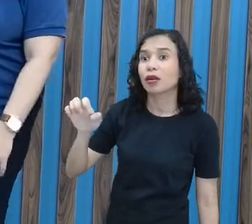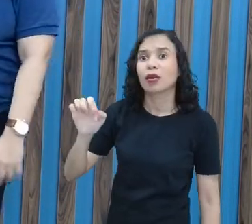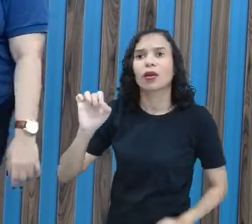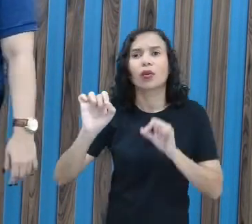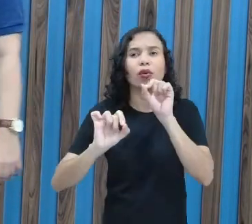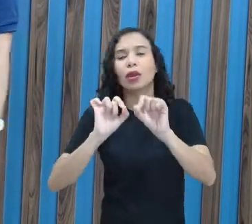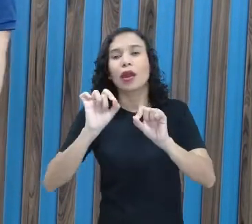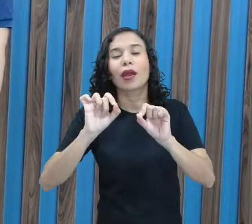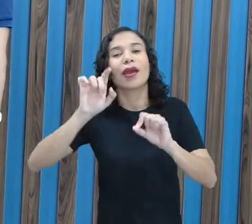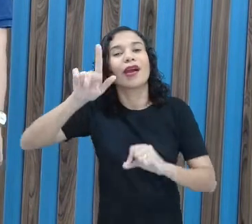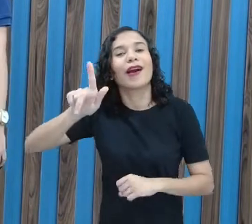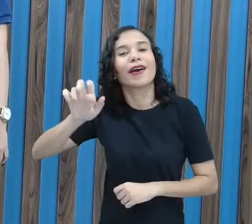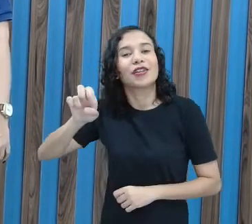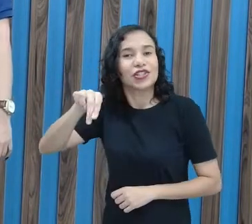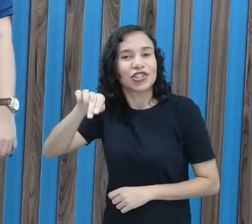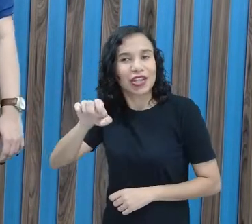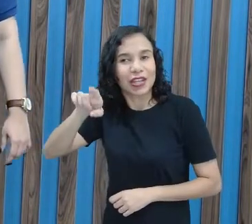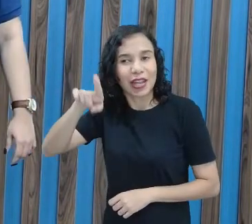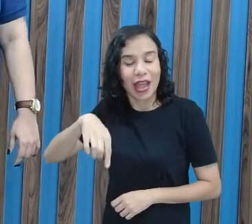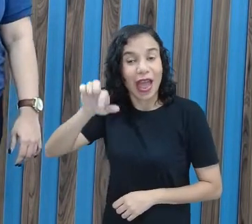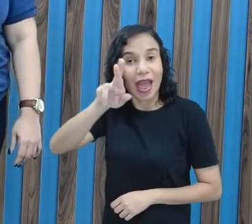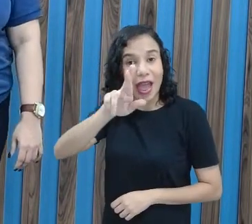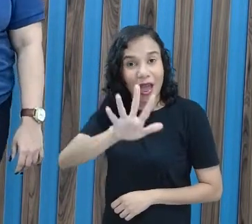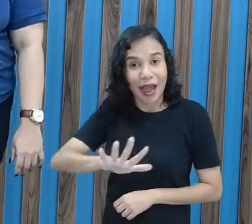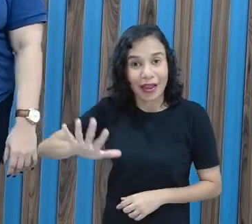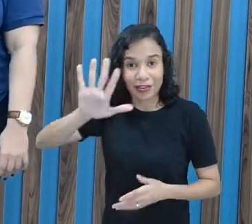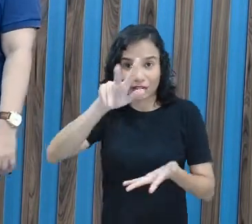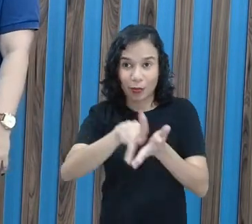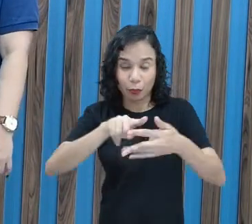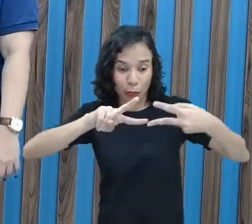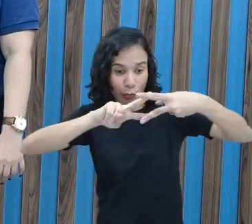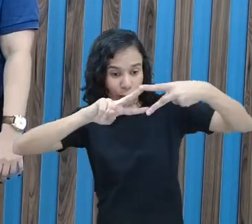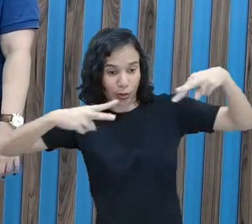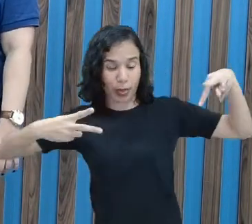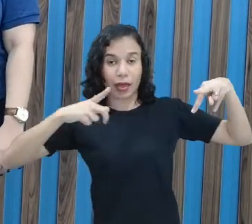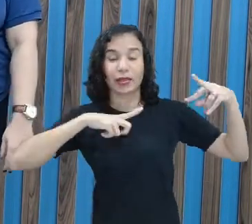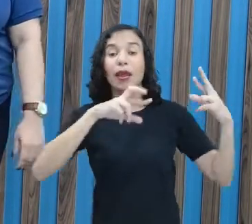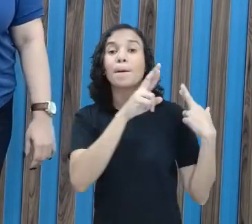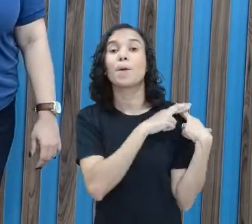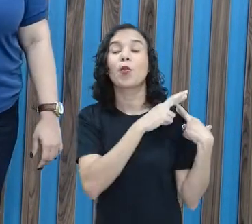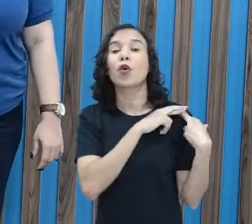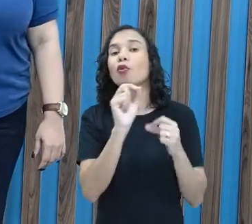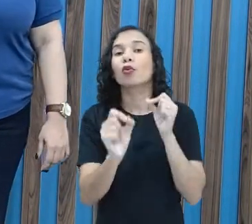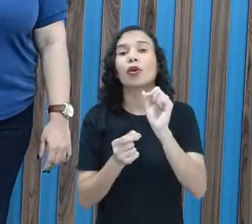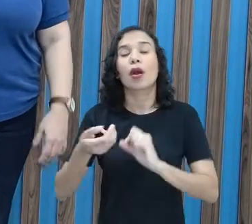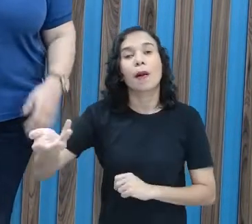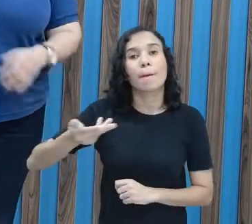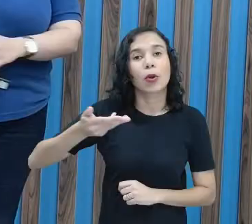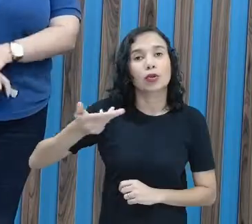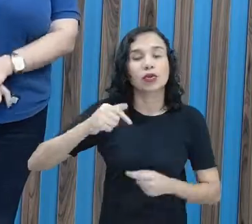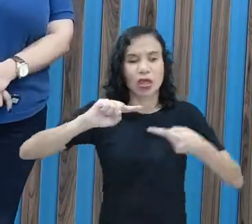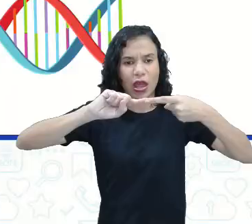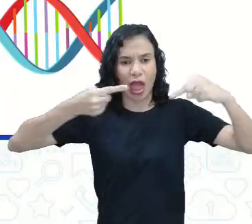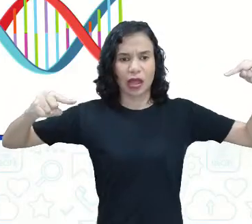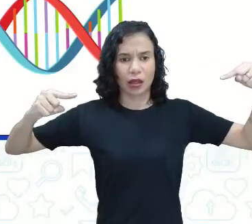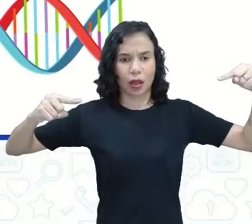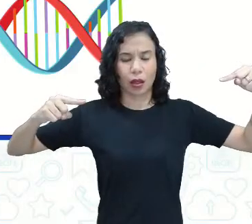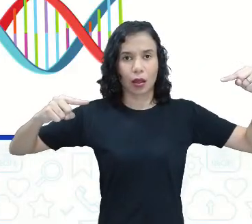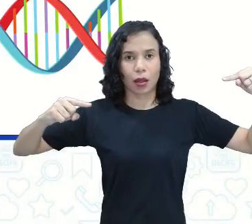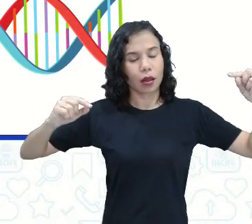os genes. O gene é essa região aí do DNA que vai ser responsável pela produção de RNA.